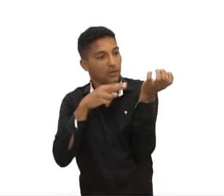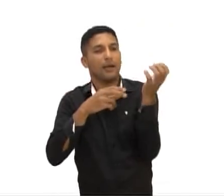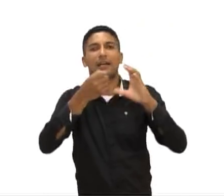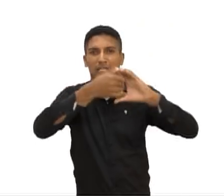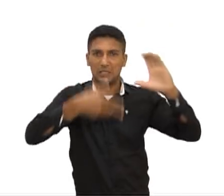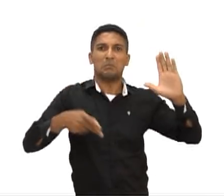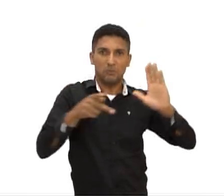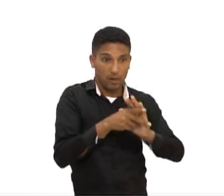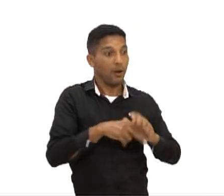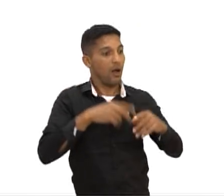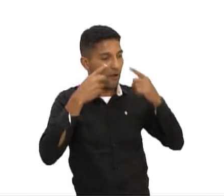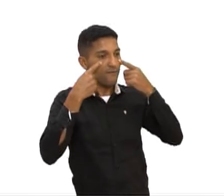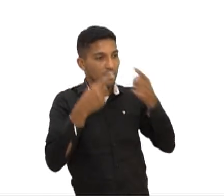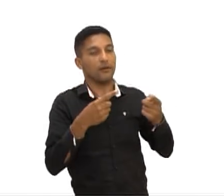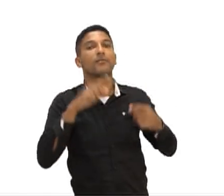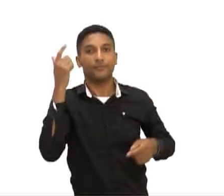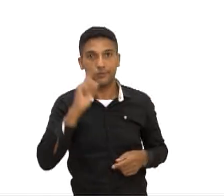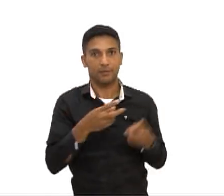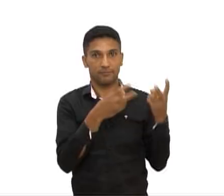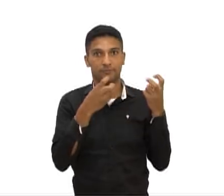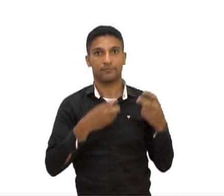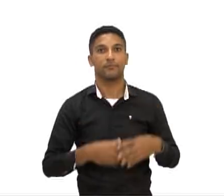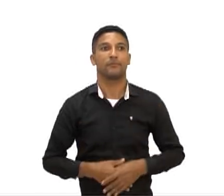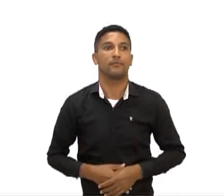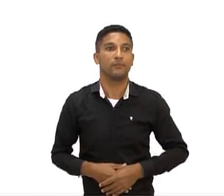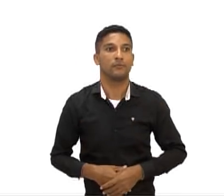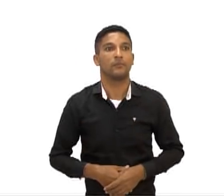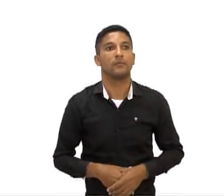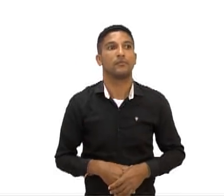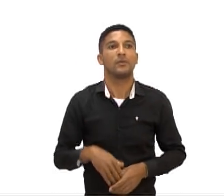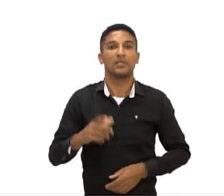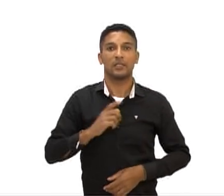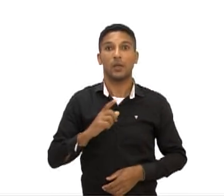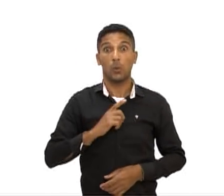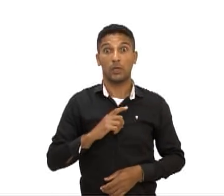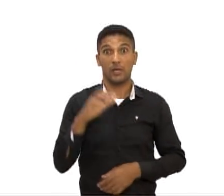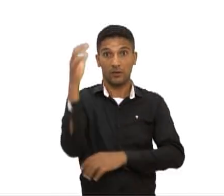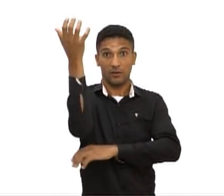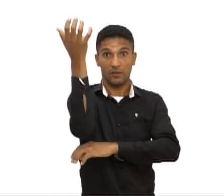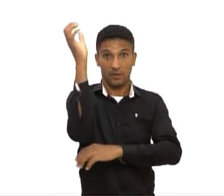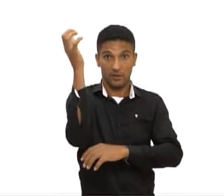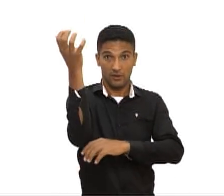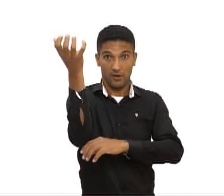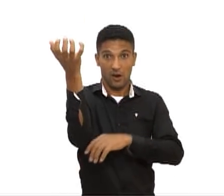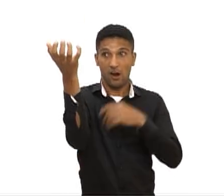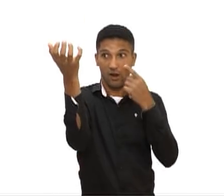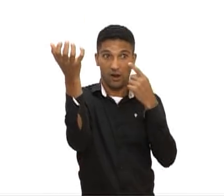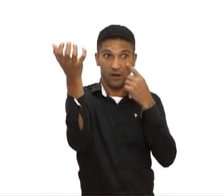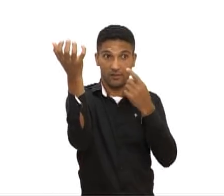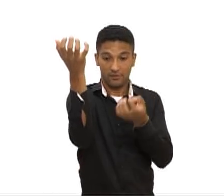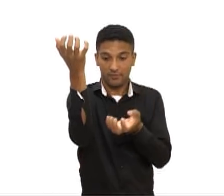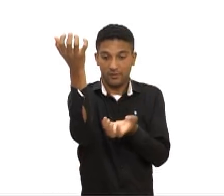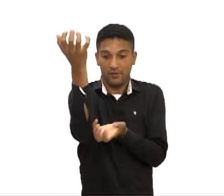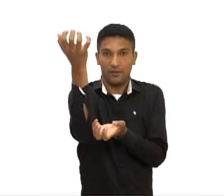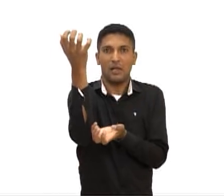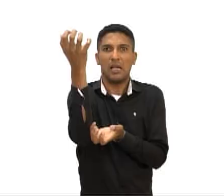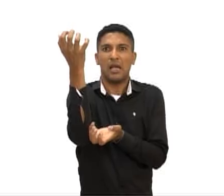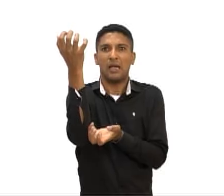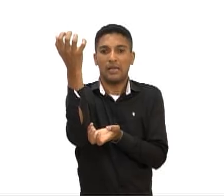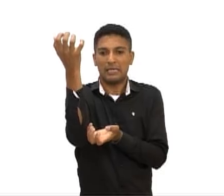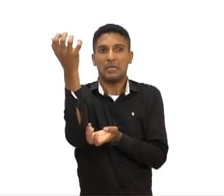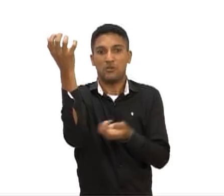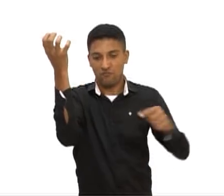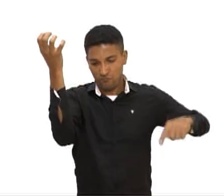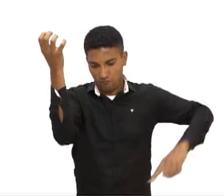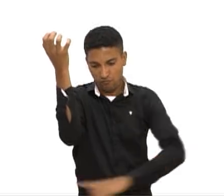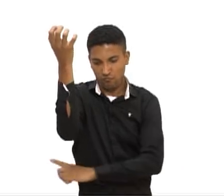grande biodiversidade e um grande potencial aquífero. O que é aquífero? Aquífero é